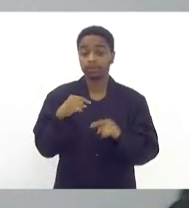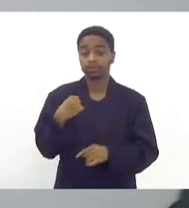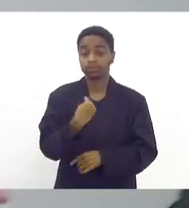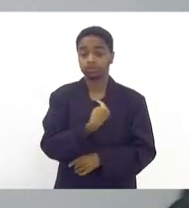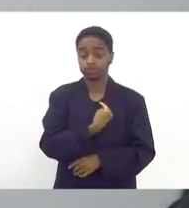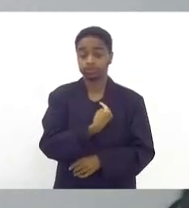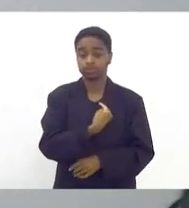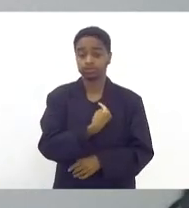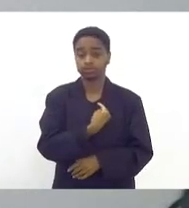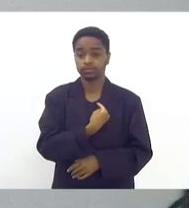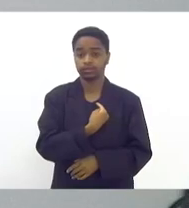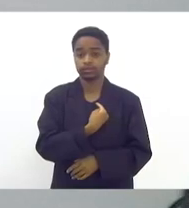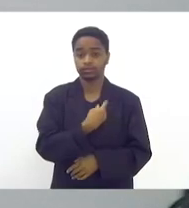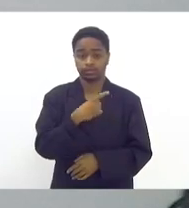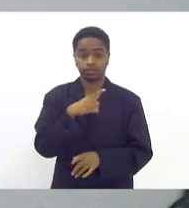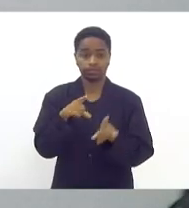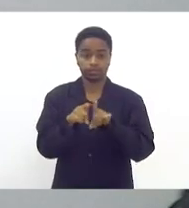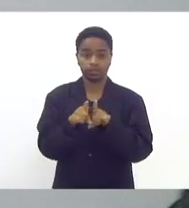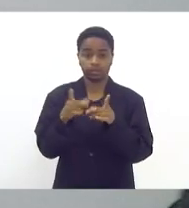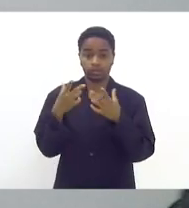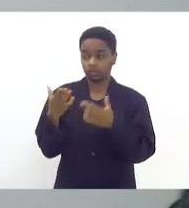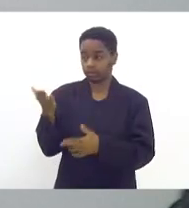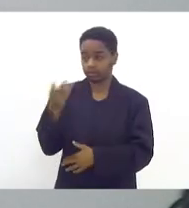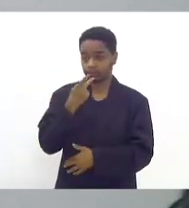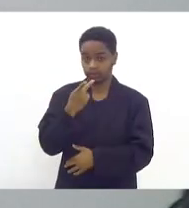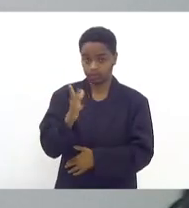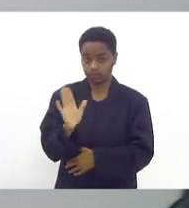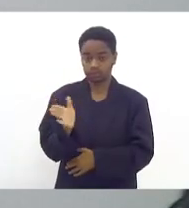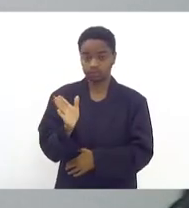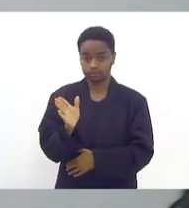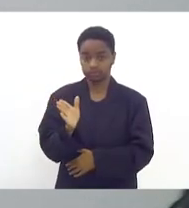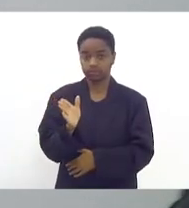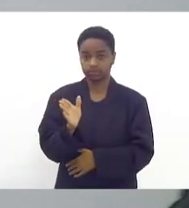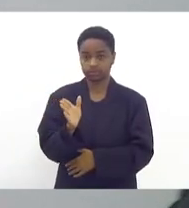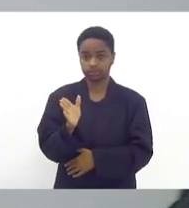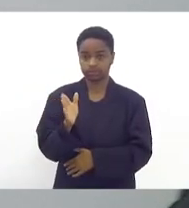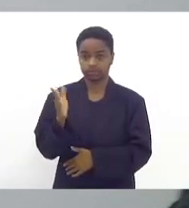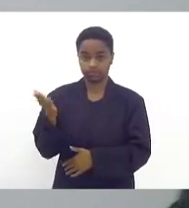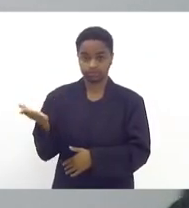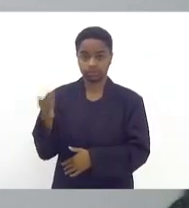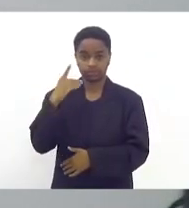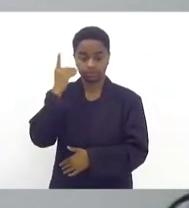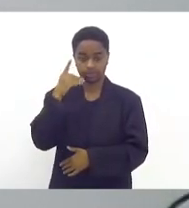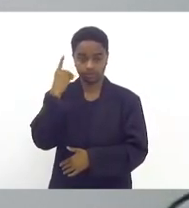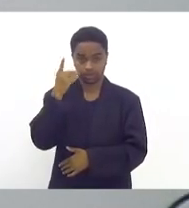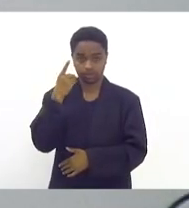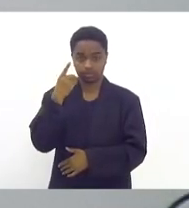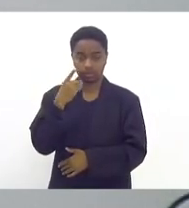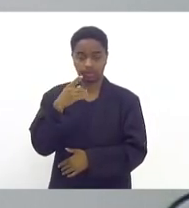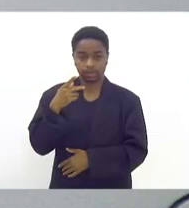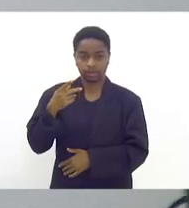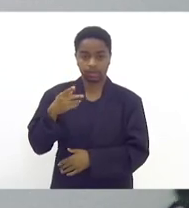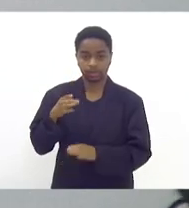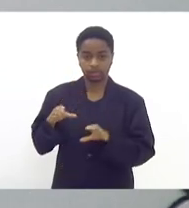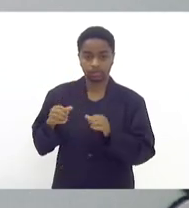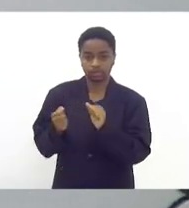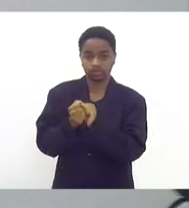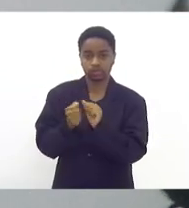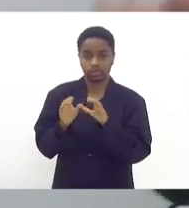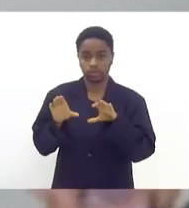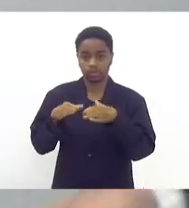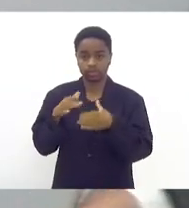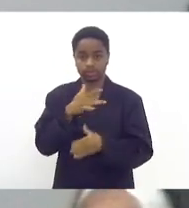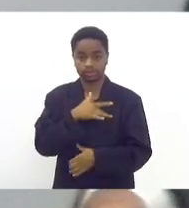como bem aqui o doutor colocou eh o senhor Deputado da da comissão de saúde